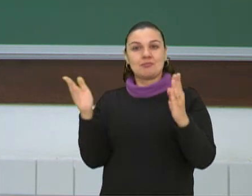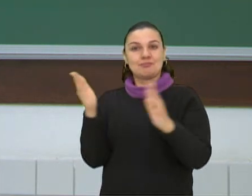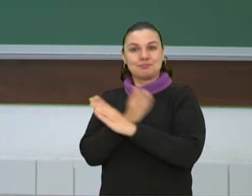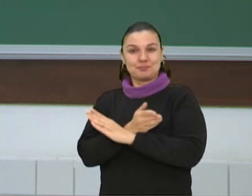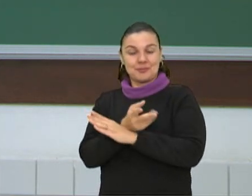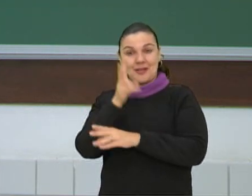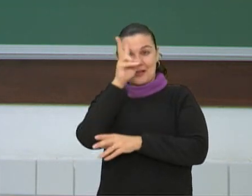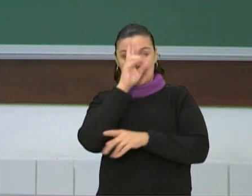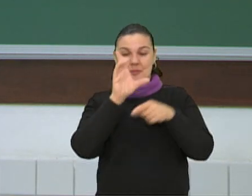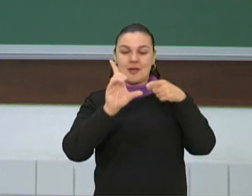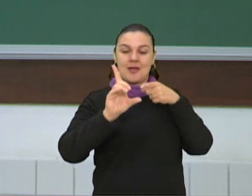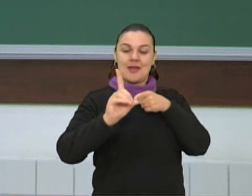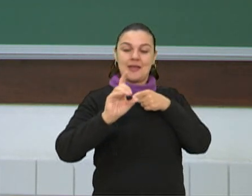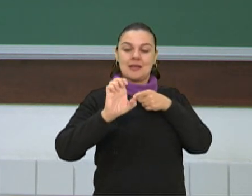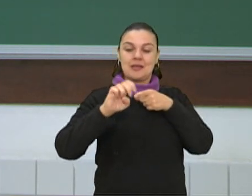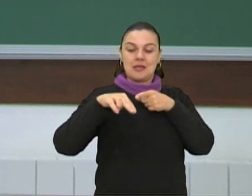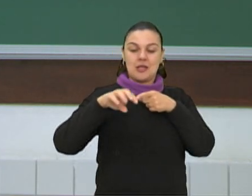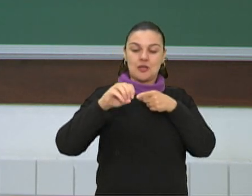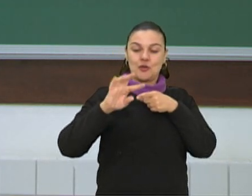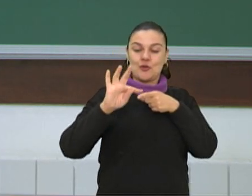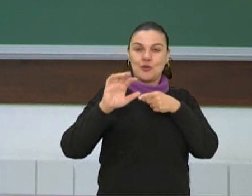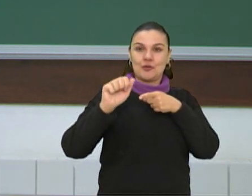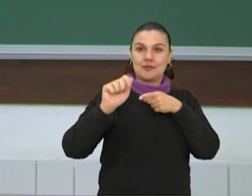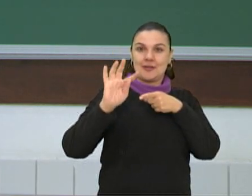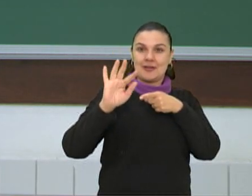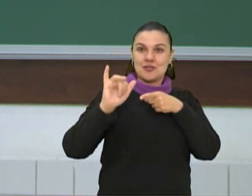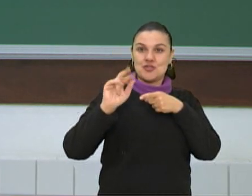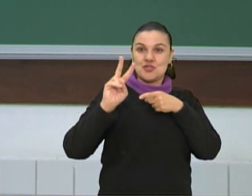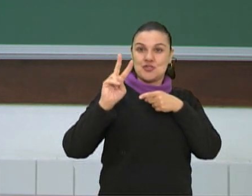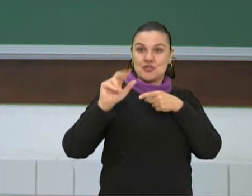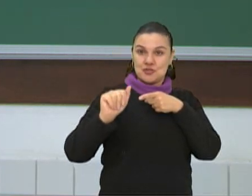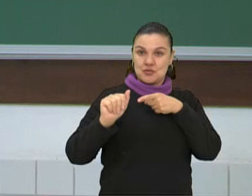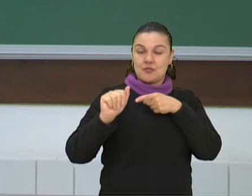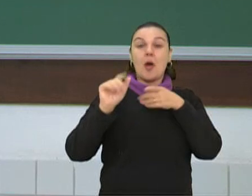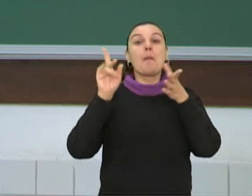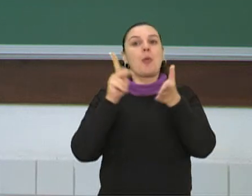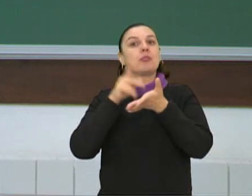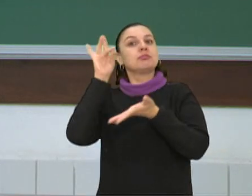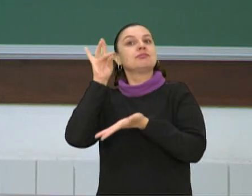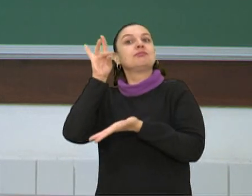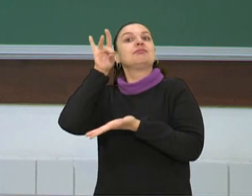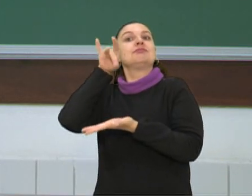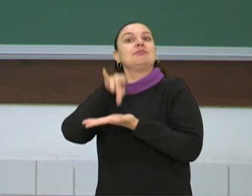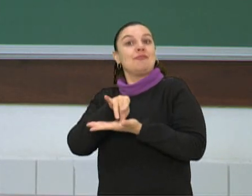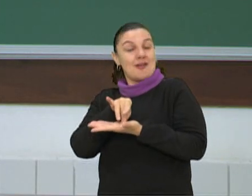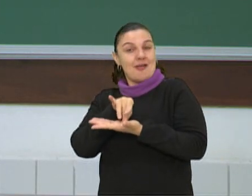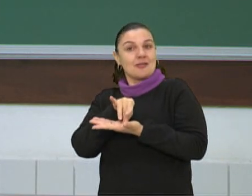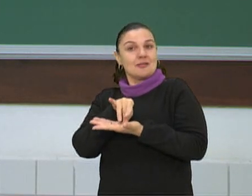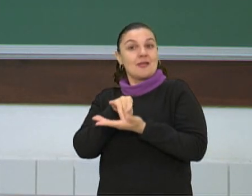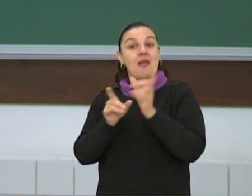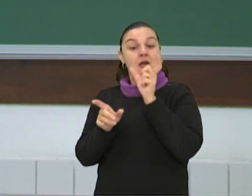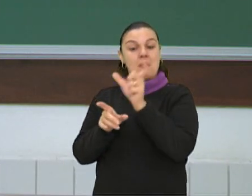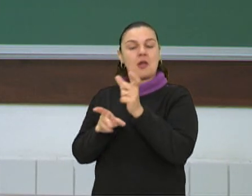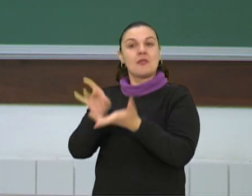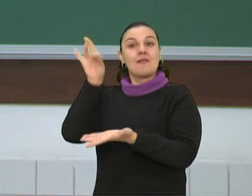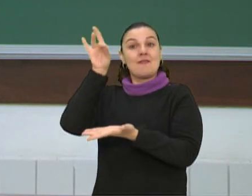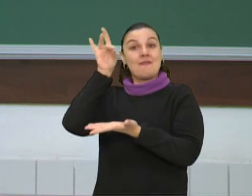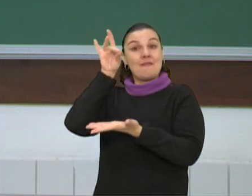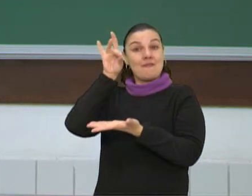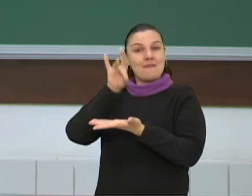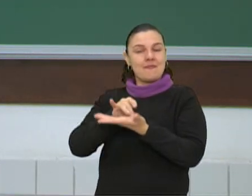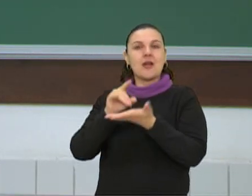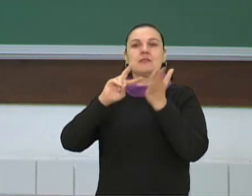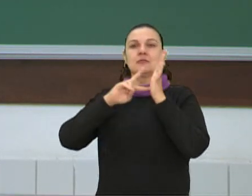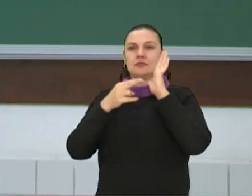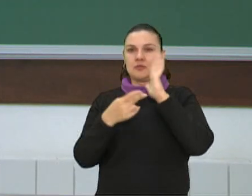conotativa. A linguagem denotativa é aquela que usa a palavra no seu contexto real. É a palavra, aquele significado